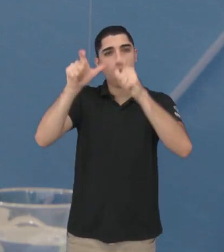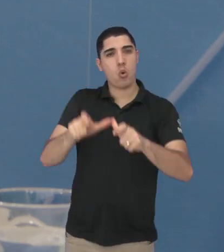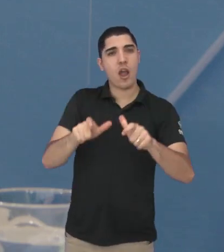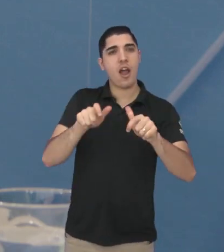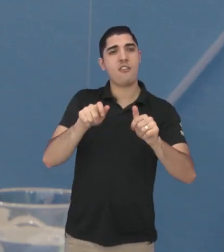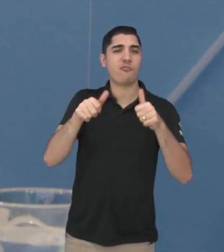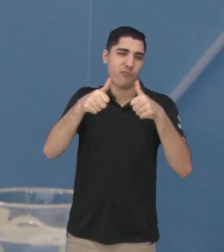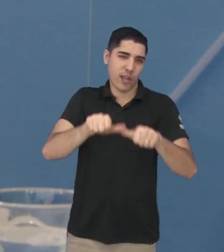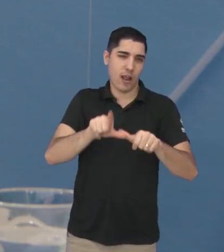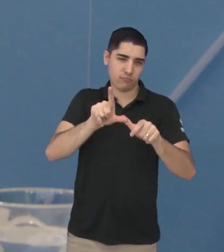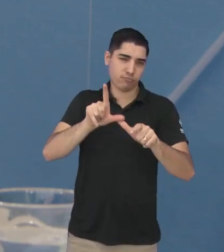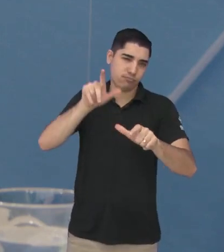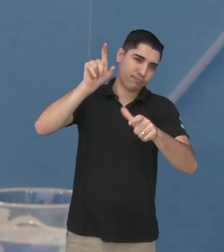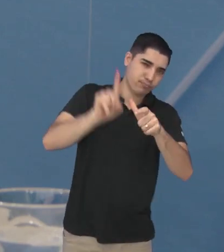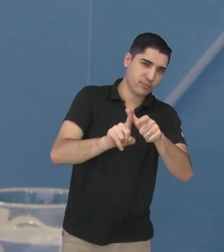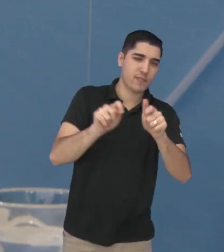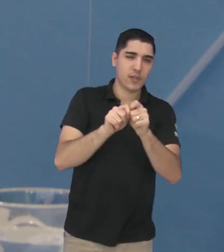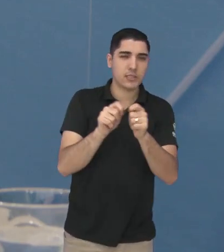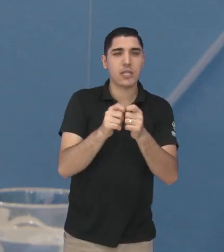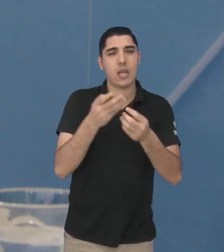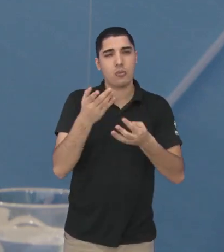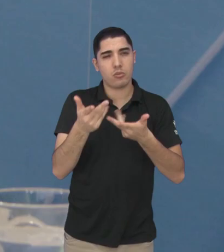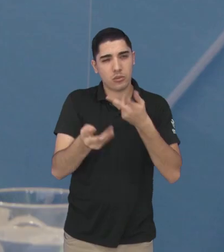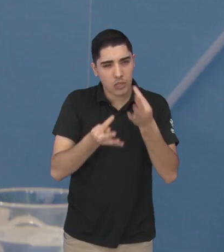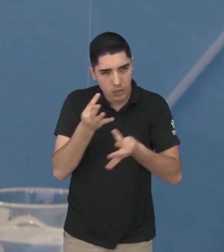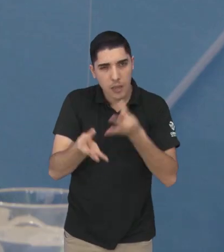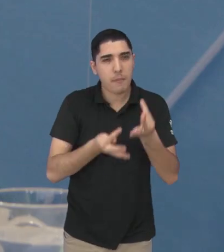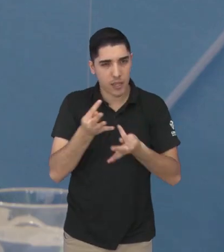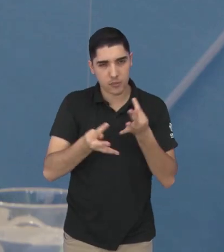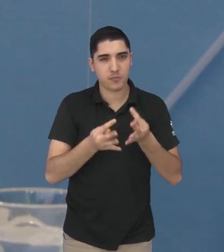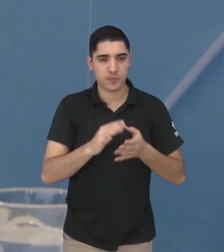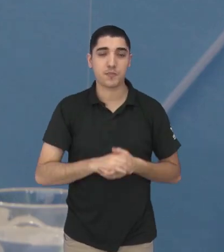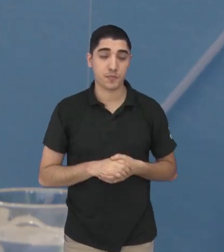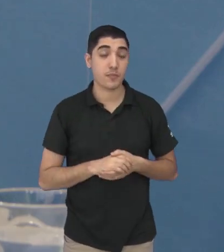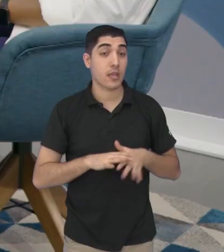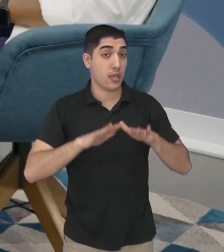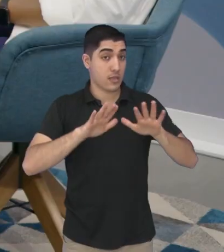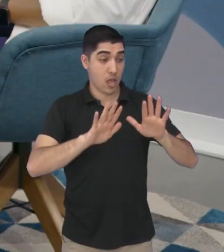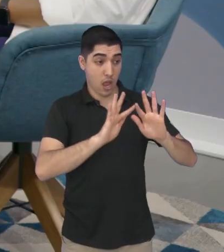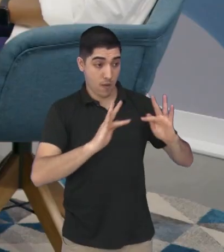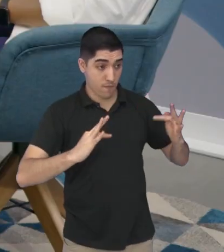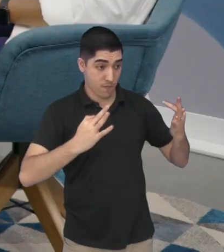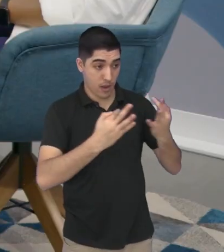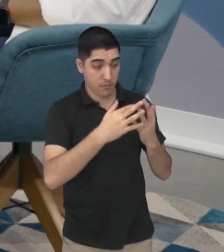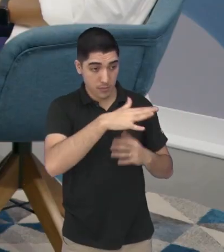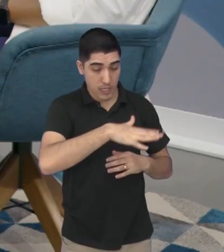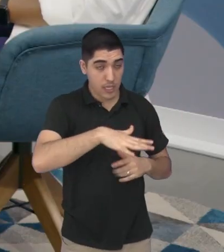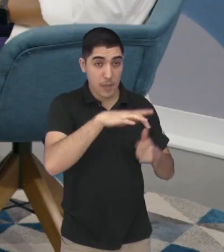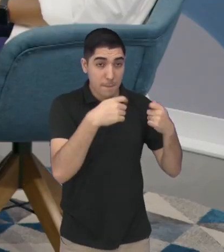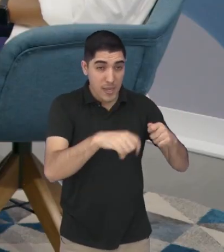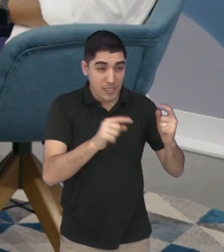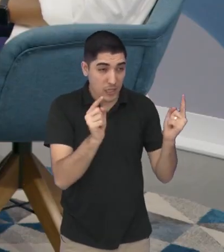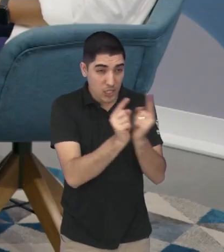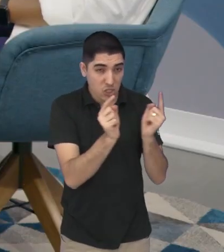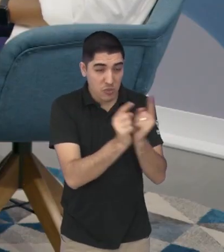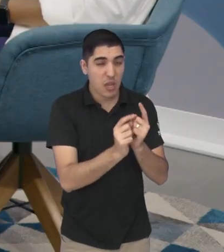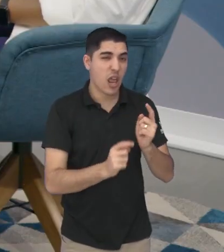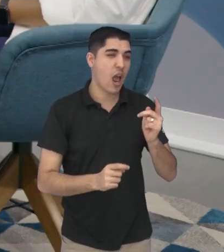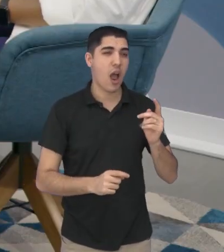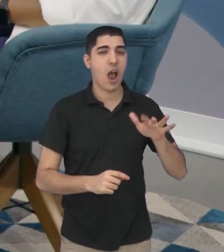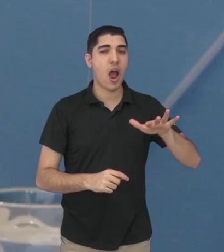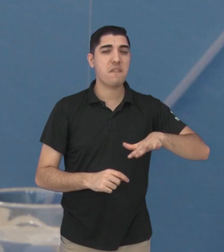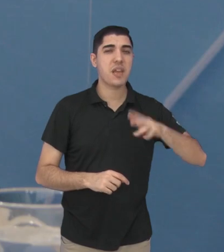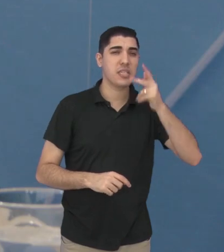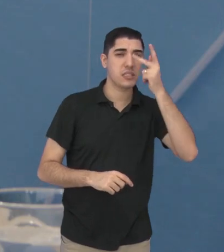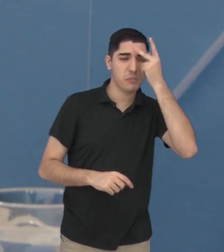de uso, do quanto aquilo já te debilitou, do seu envolvimento com a droga. As famílias que precisam de atendimento, às vezes a pessoa não quer.